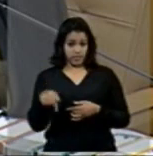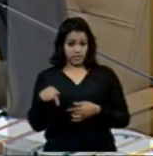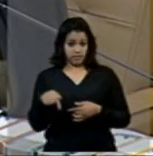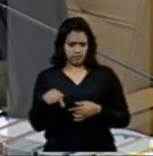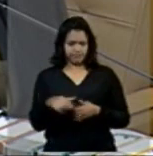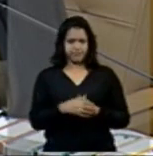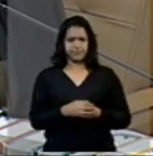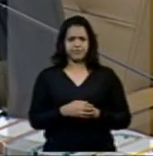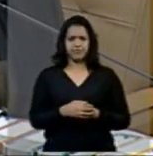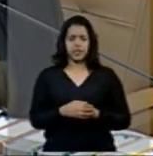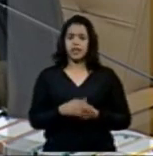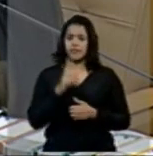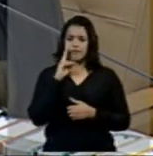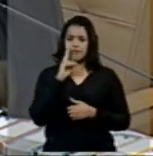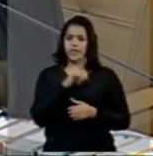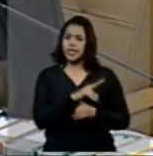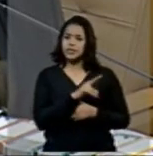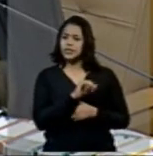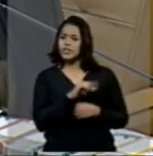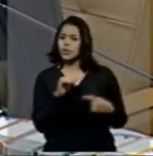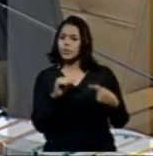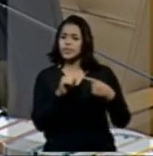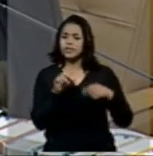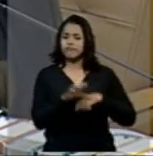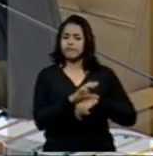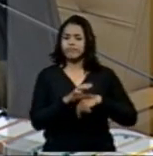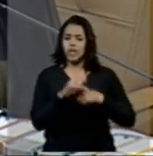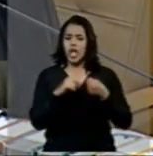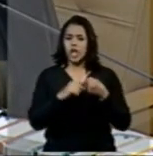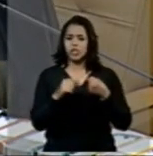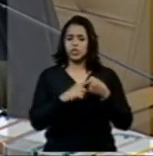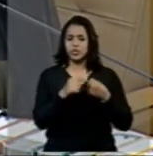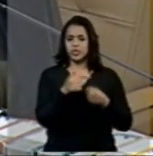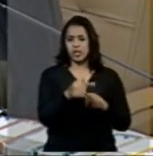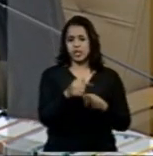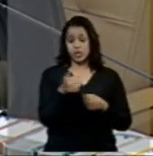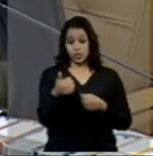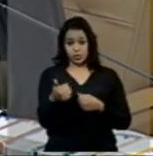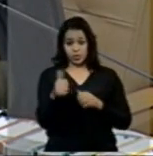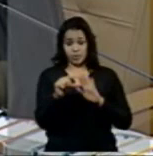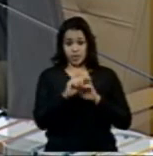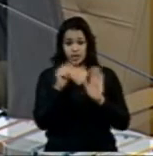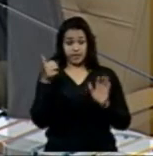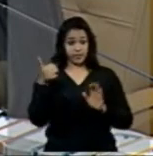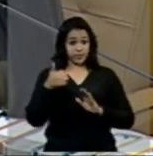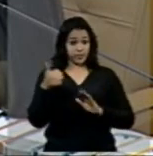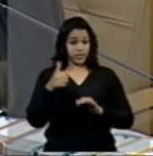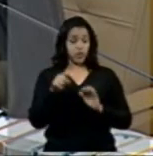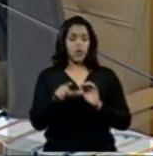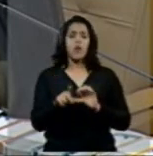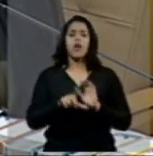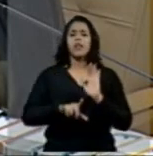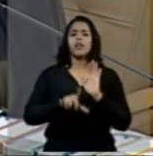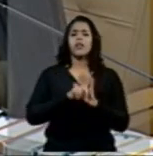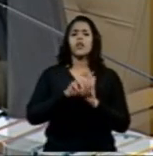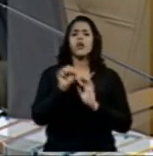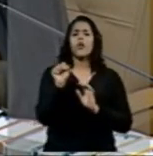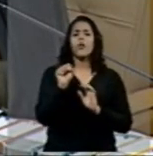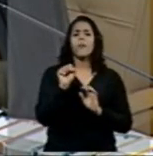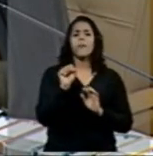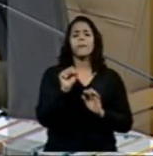à constitucionalidade do artigo 71, parágrafo 1º da Lei 8.666, de